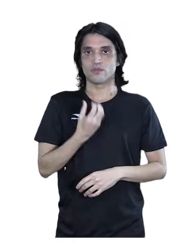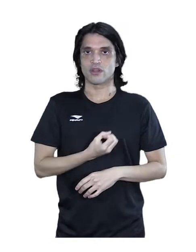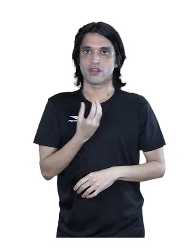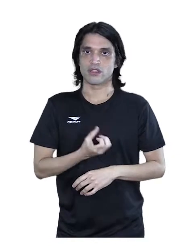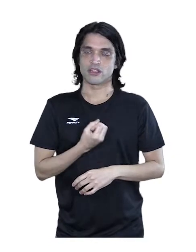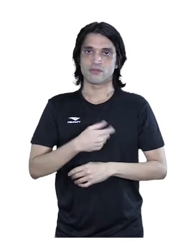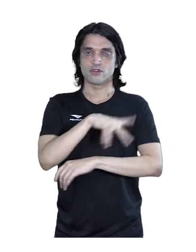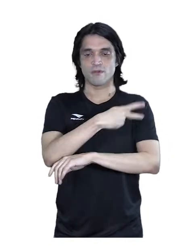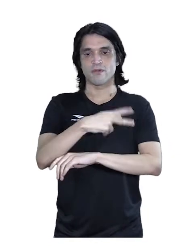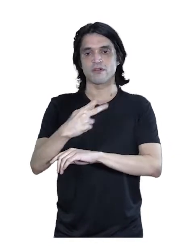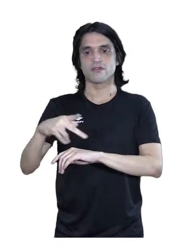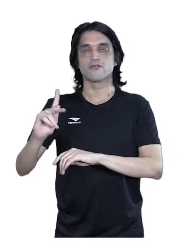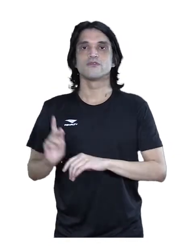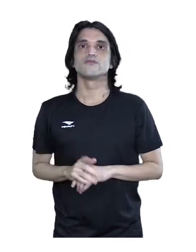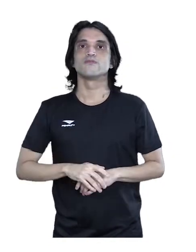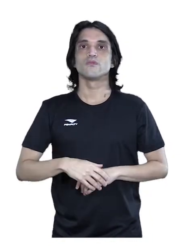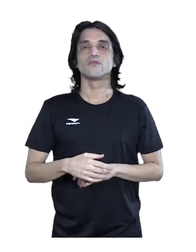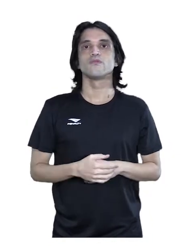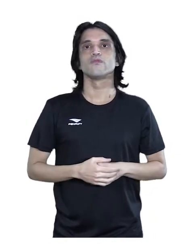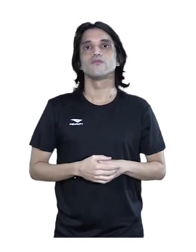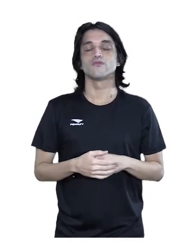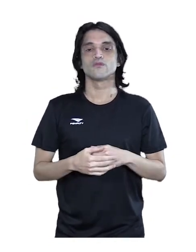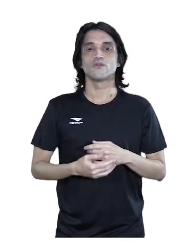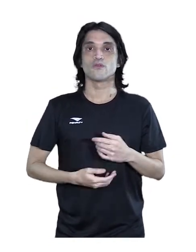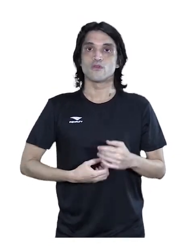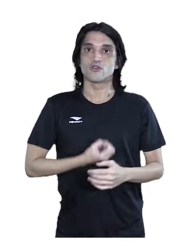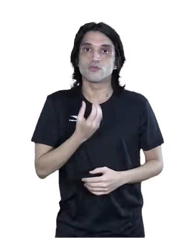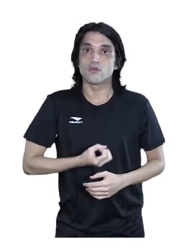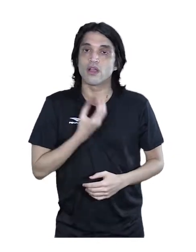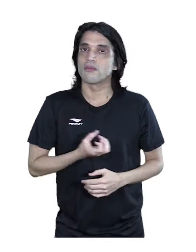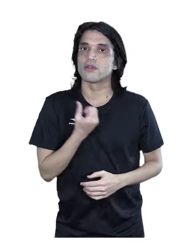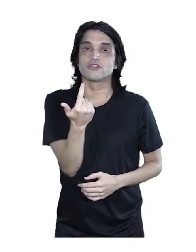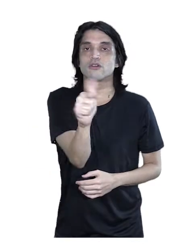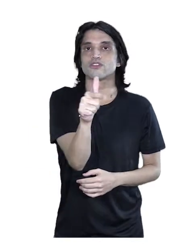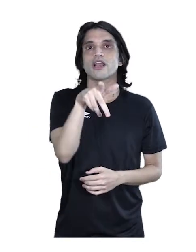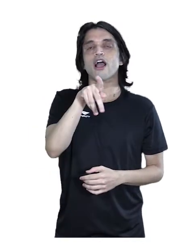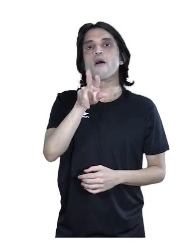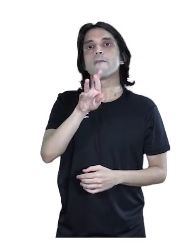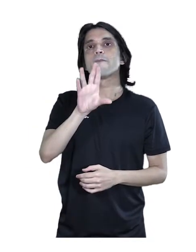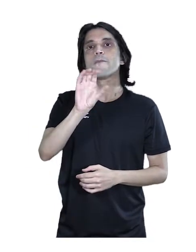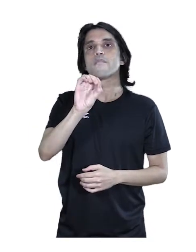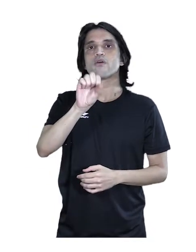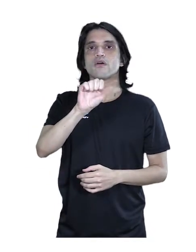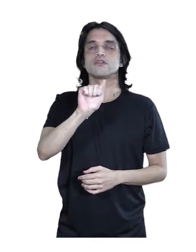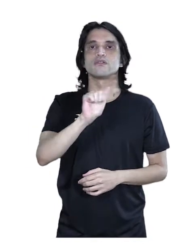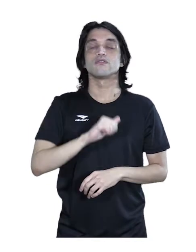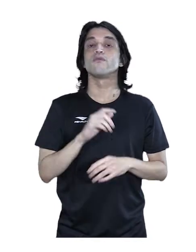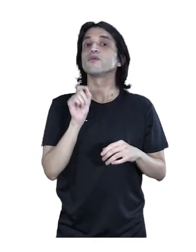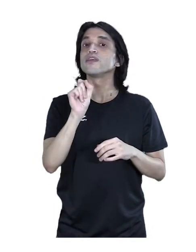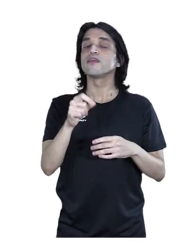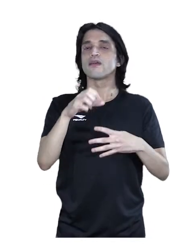no parnasianismo, não existia a prosa, beleza? E o que seria essa rima rica?